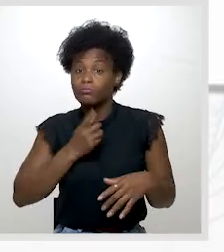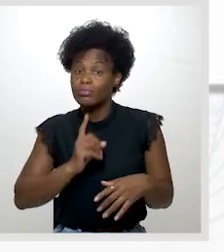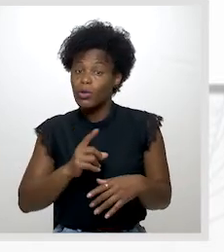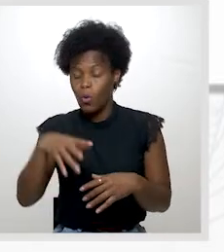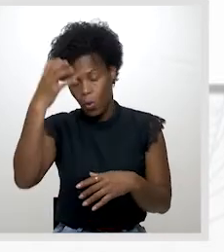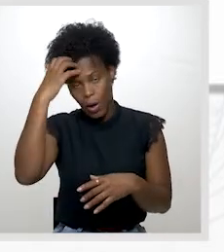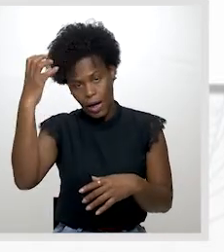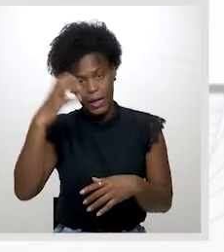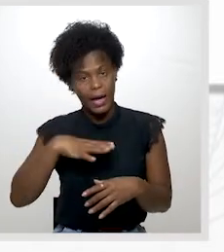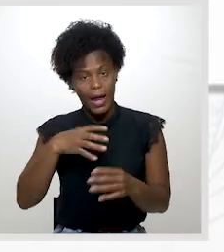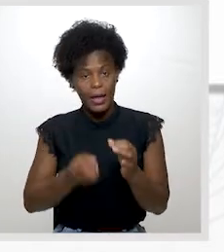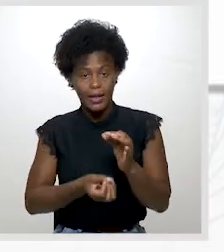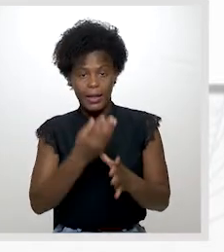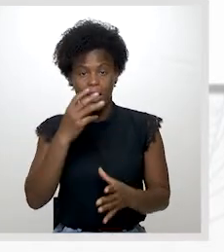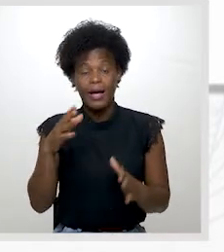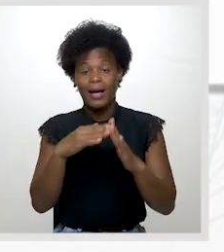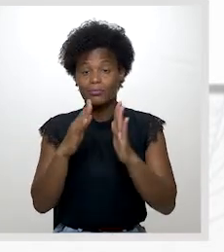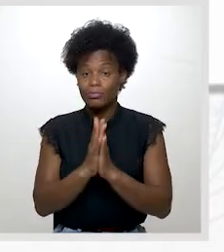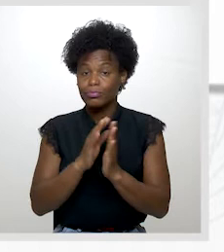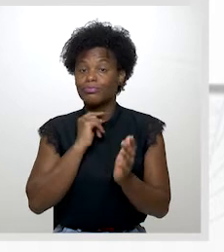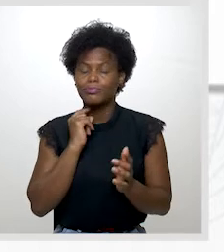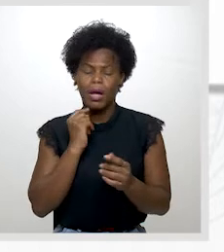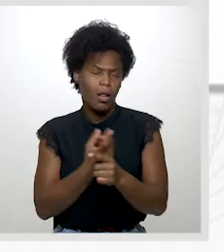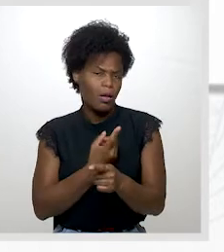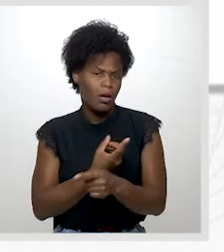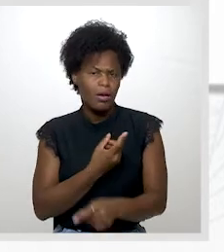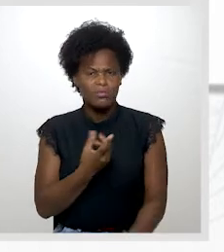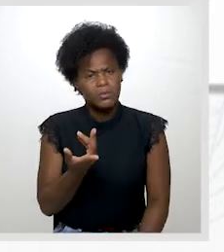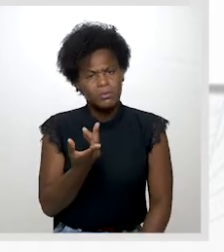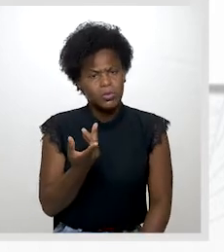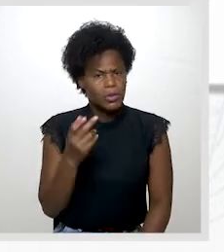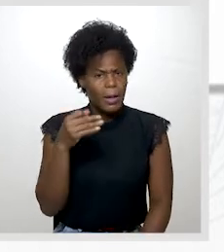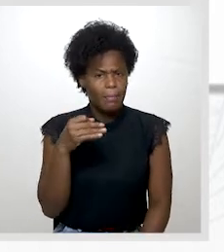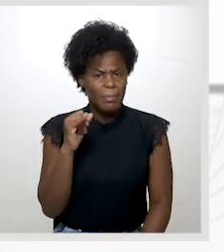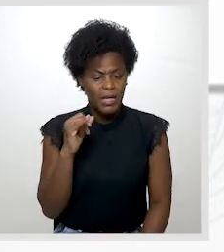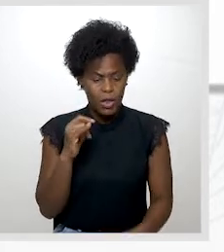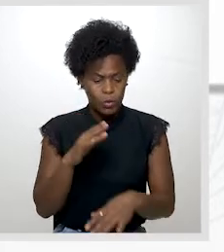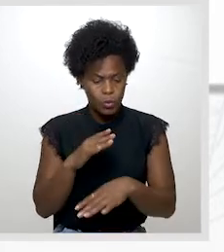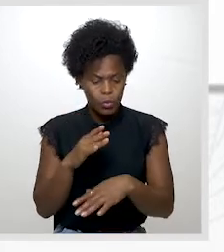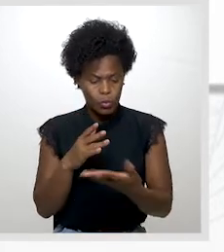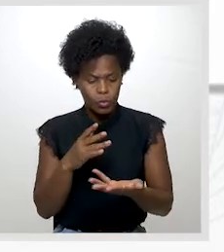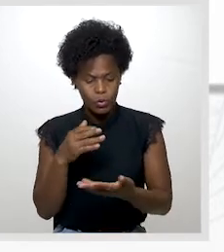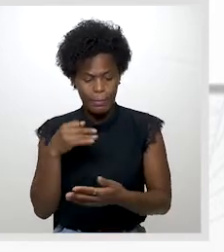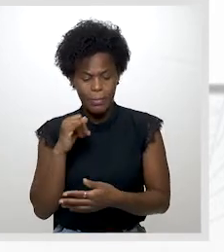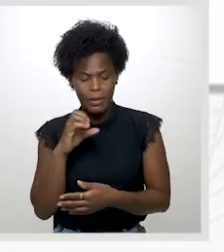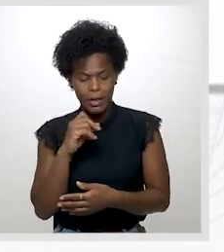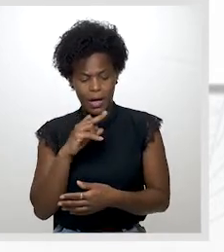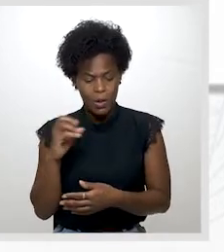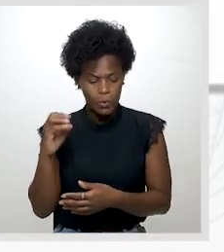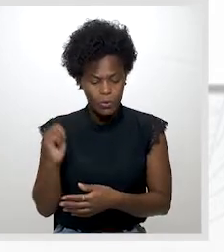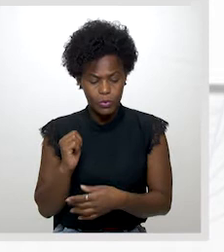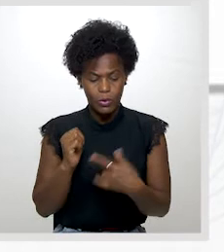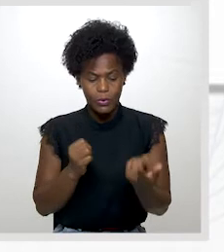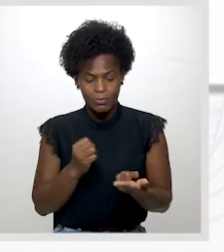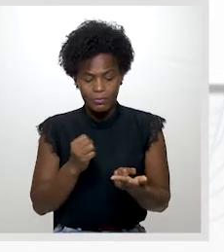em construir o convento de Mafra e as artimanhas de pícaros, como Baltazar e Blemundo, que sobreviviam